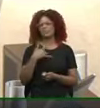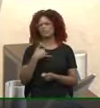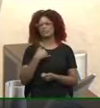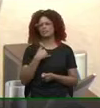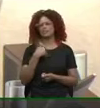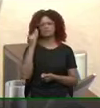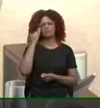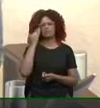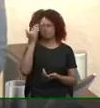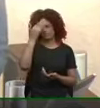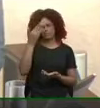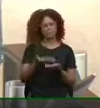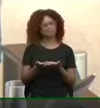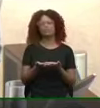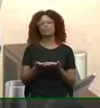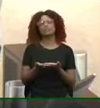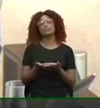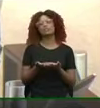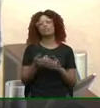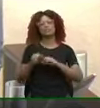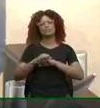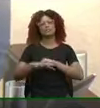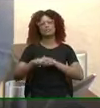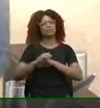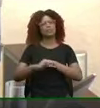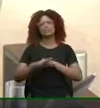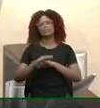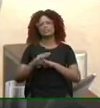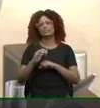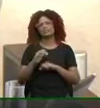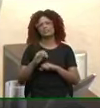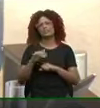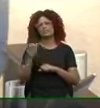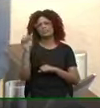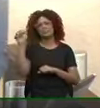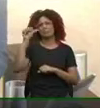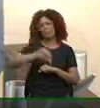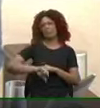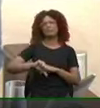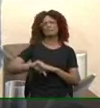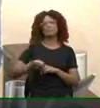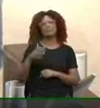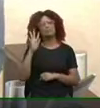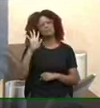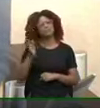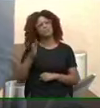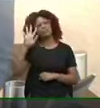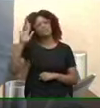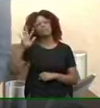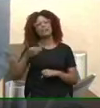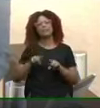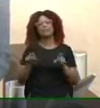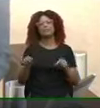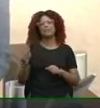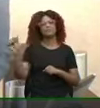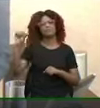saio daqui sem acreditar na imprensa. Vi que a imprensa é péssima, eu imaginava que a imprensa era péssima, mas a imprensa é